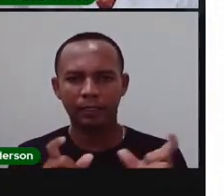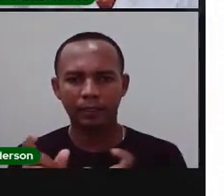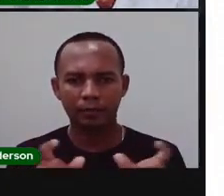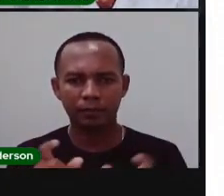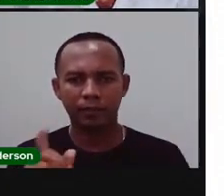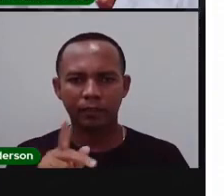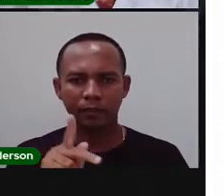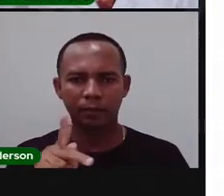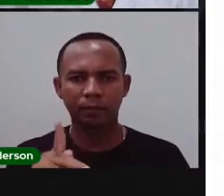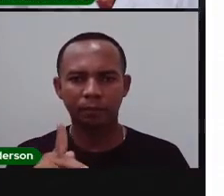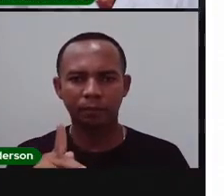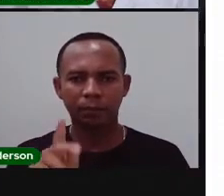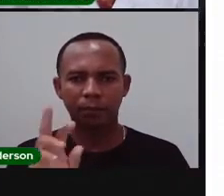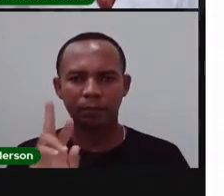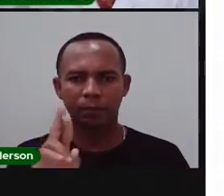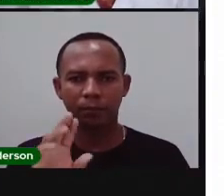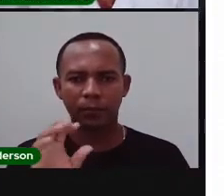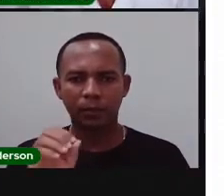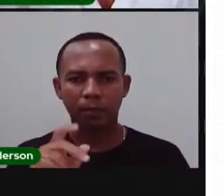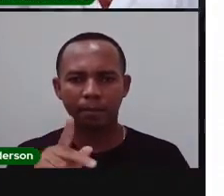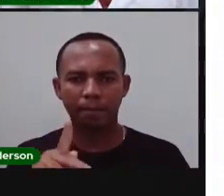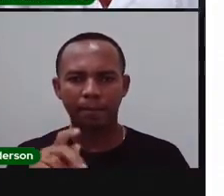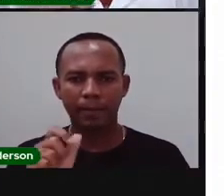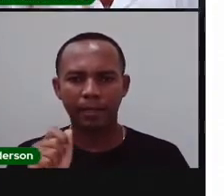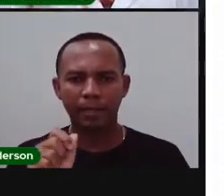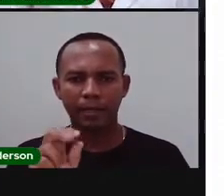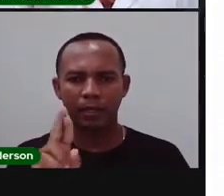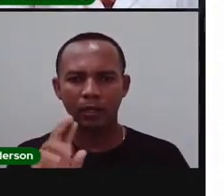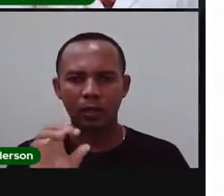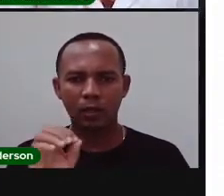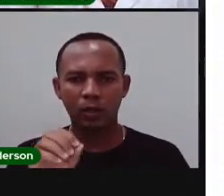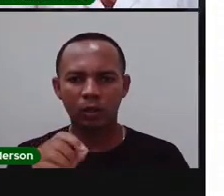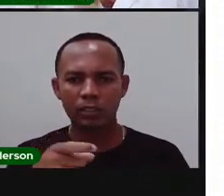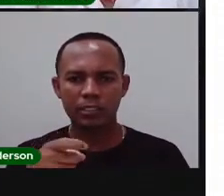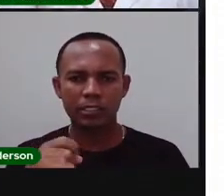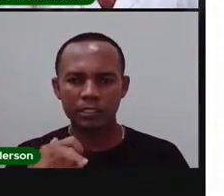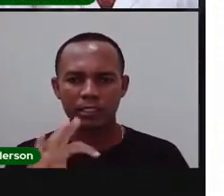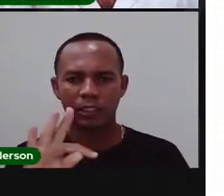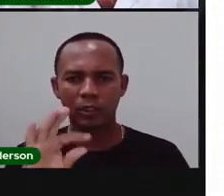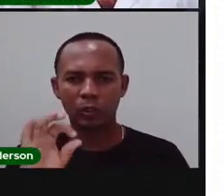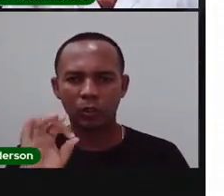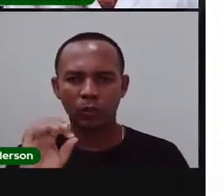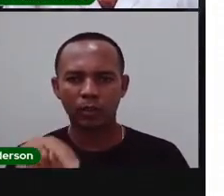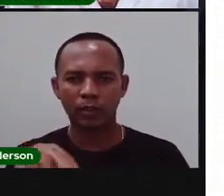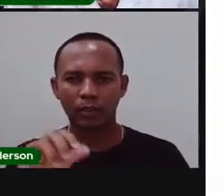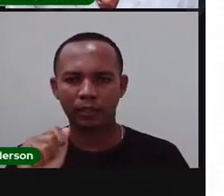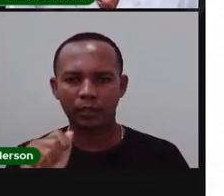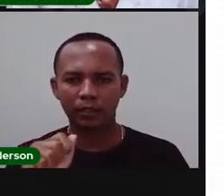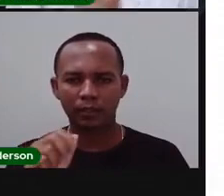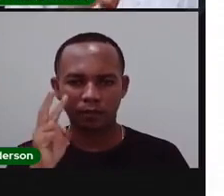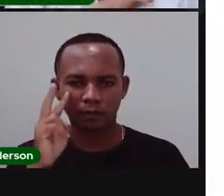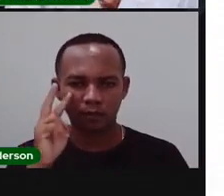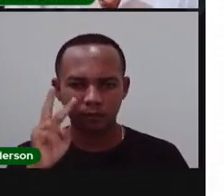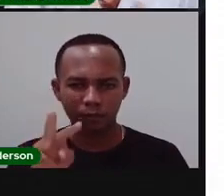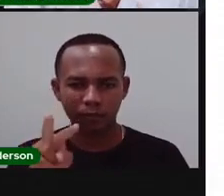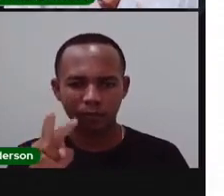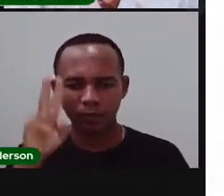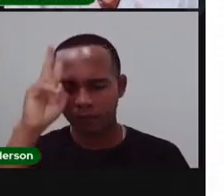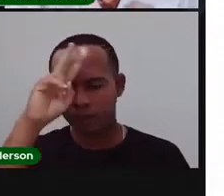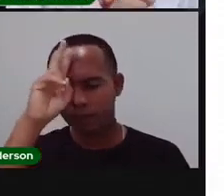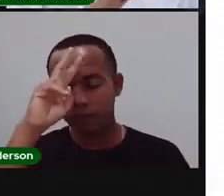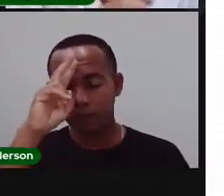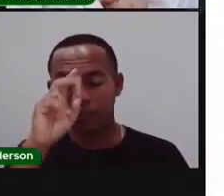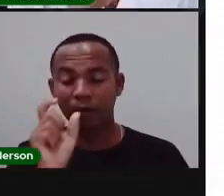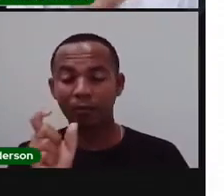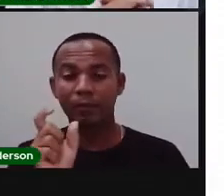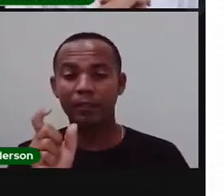perguntar, mas pró, como que eu vou saber? Lembra que a pró falou que essa música ela já foi utilizada na atividade de